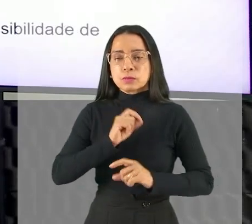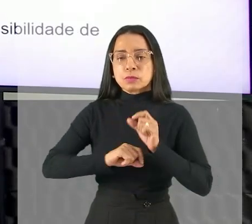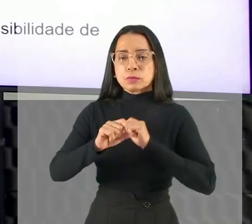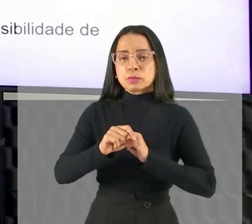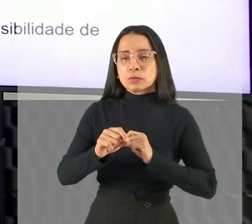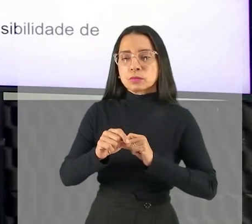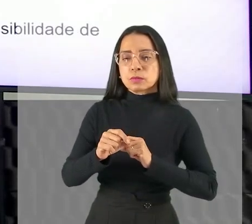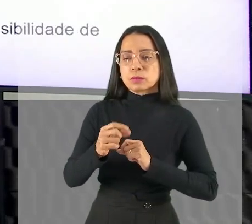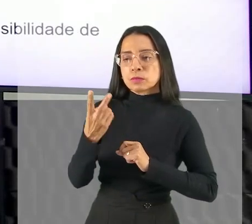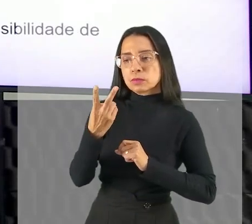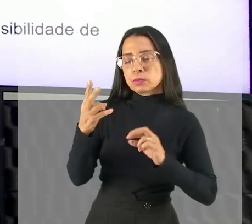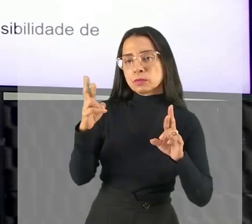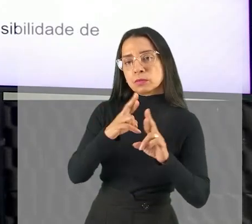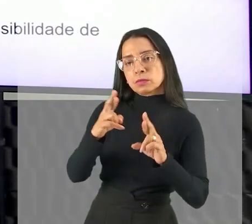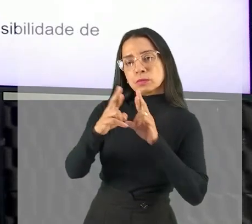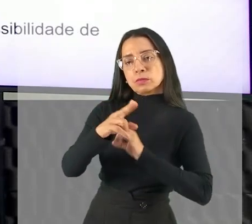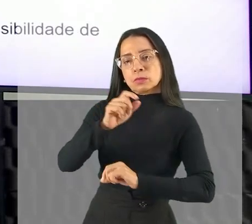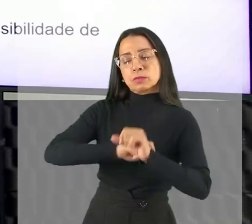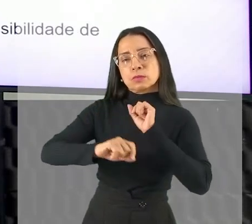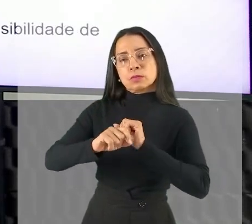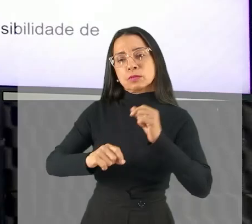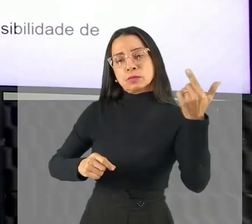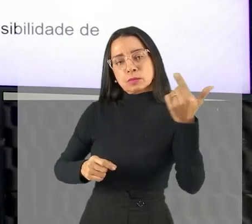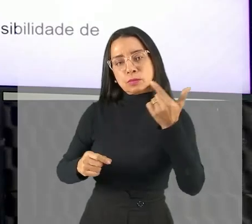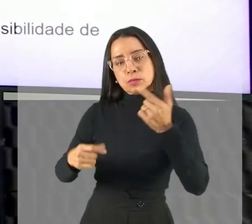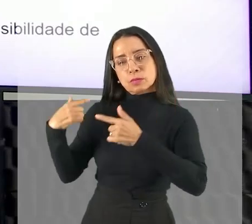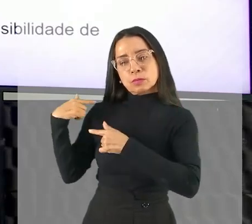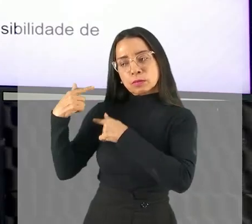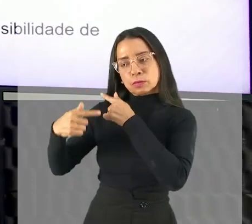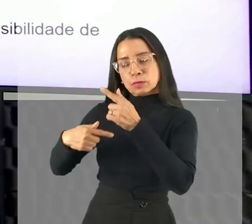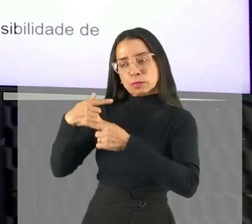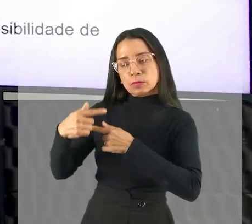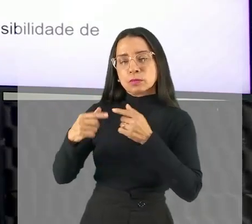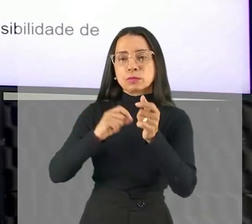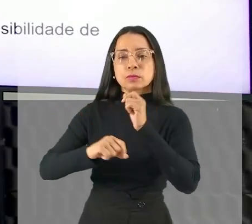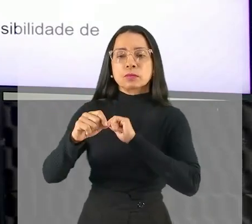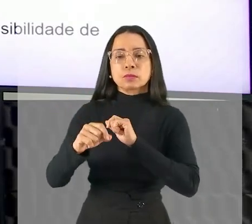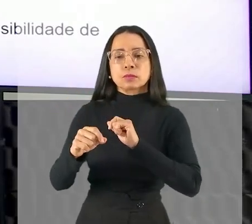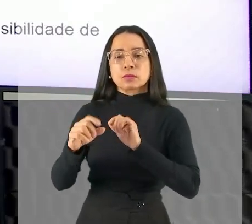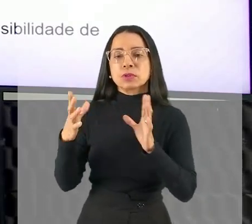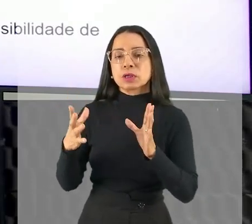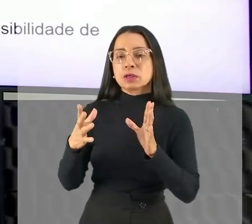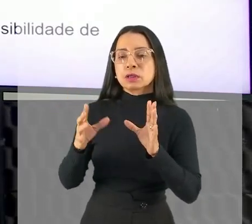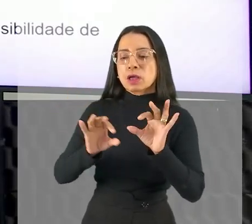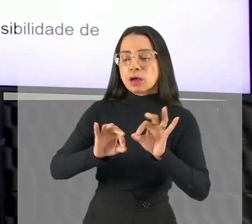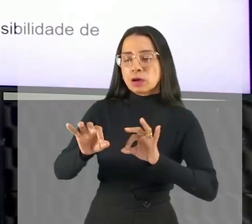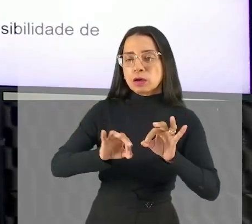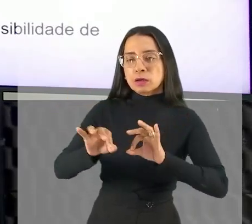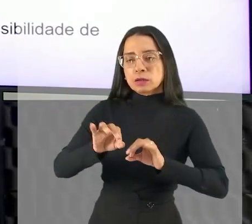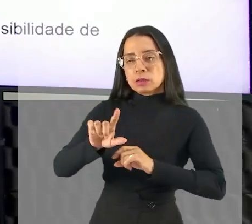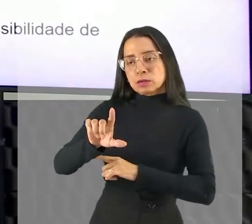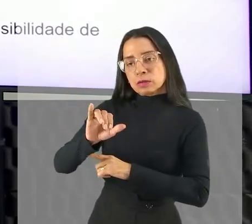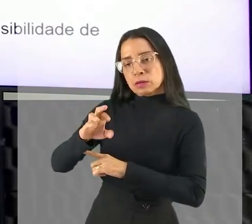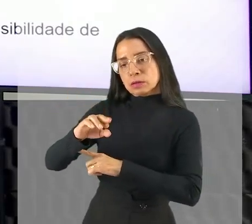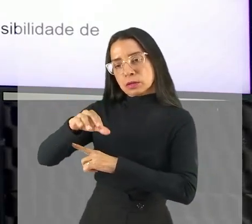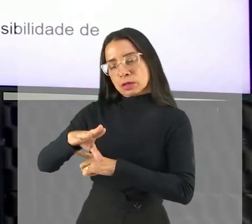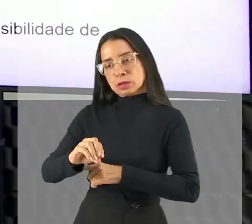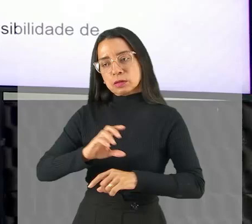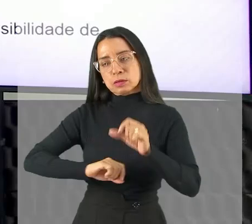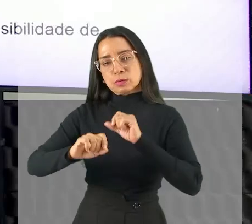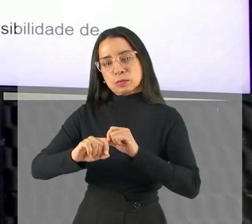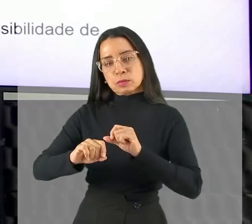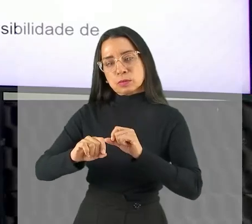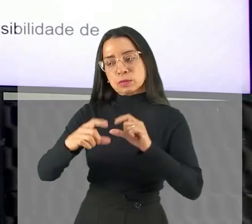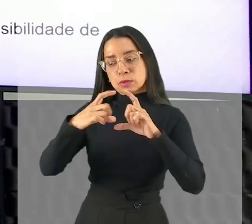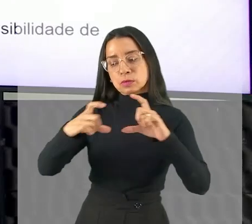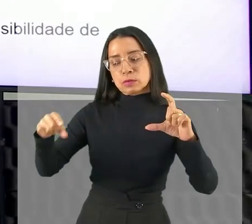duas relações em relação à segunda geração do romantismo e essa configuração de um lirismo, que aqui no enunciado ele está tratando que vai além, né,